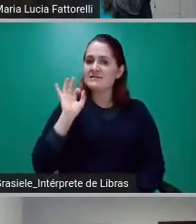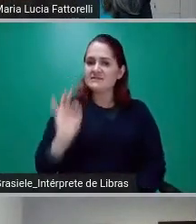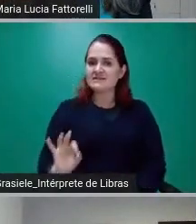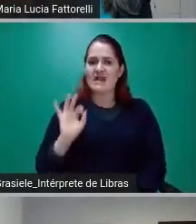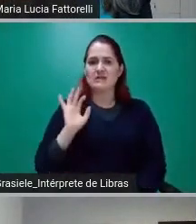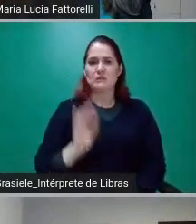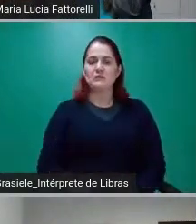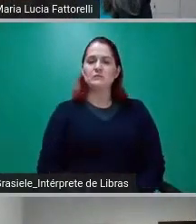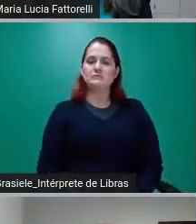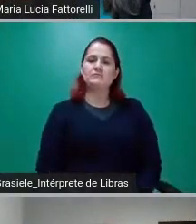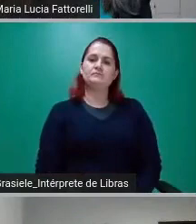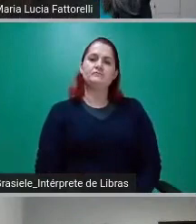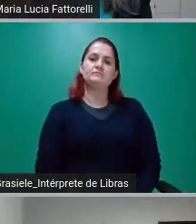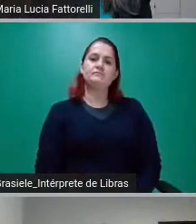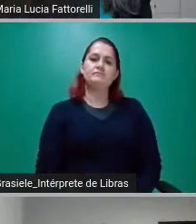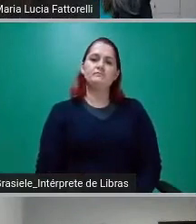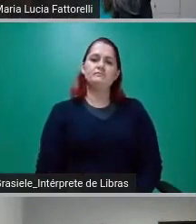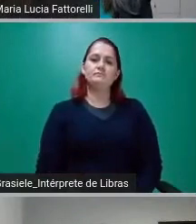Mello.